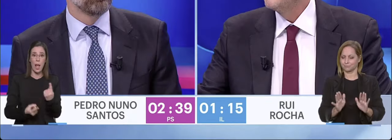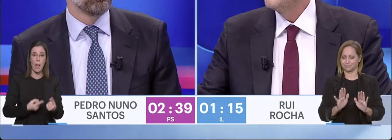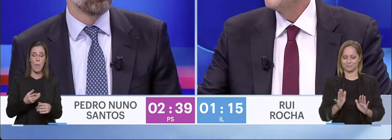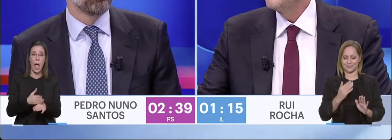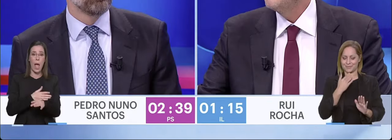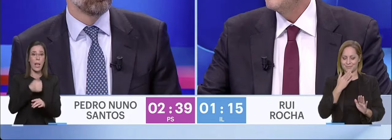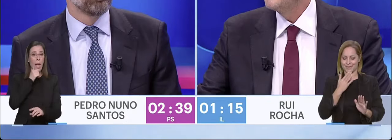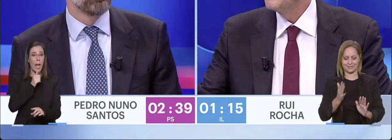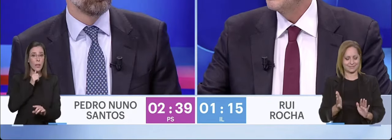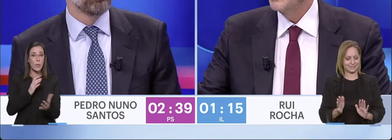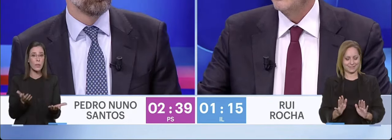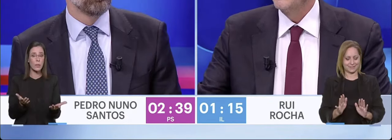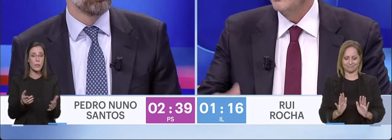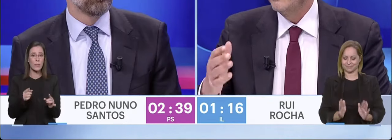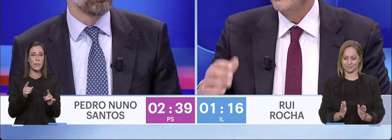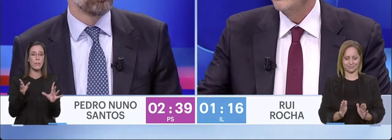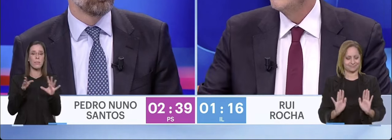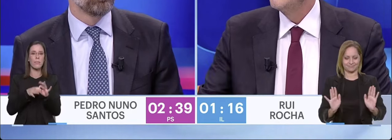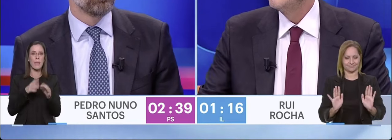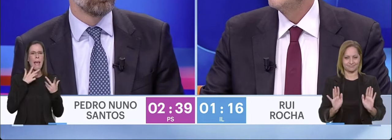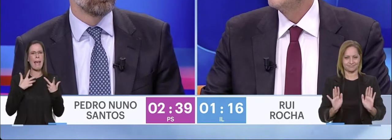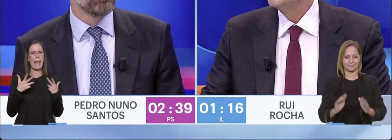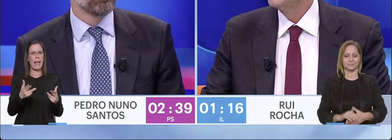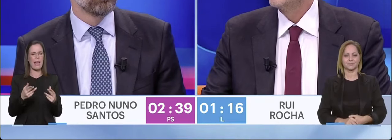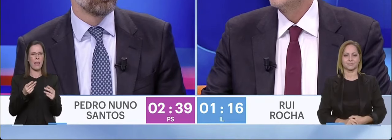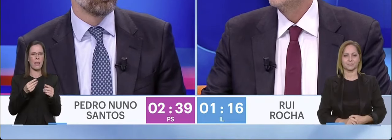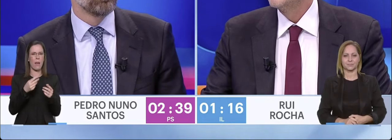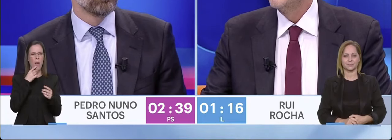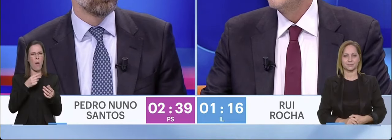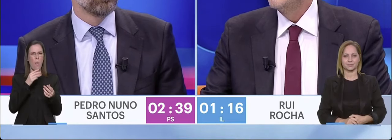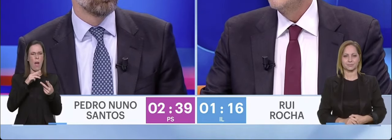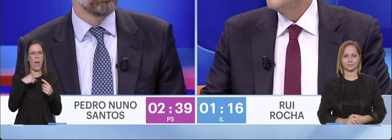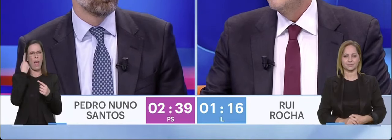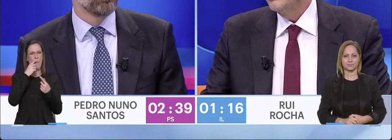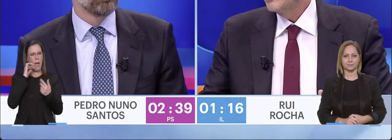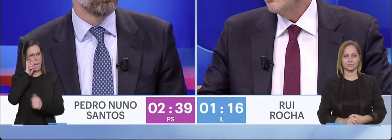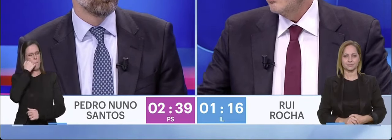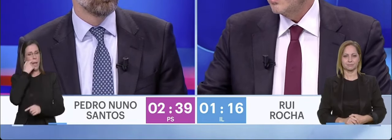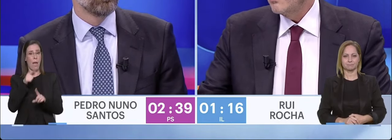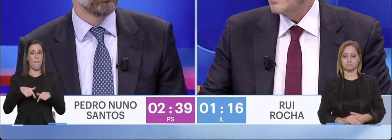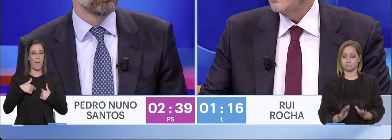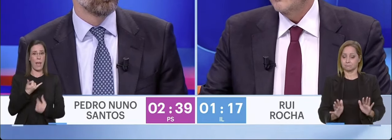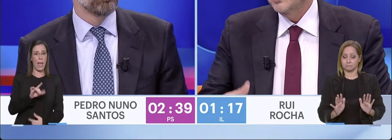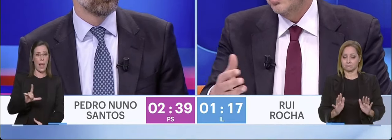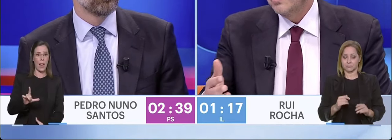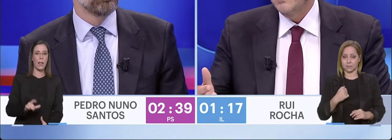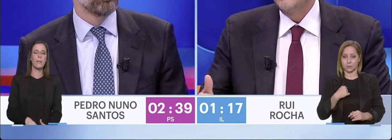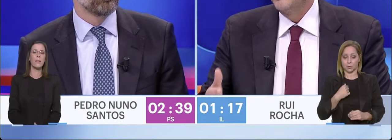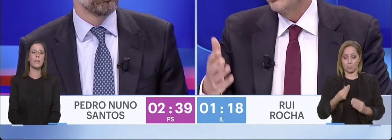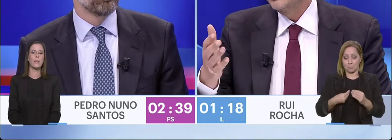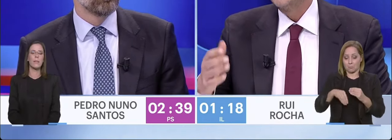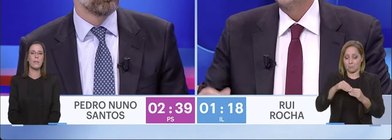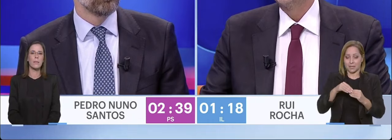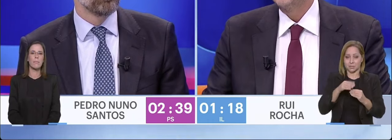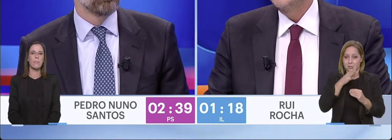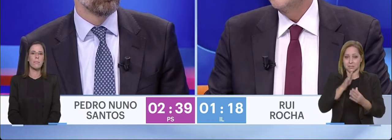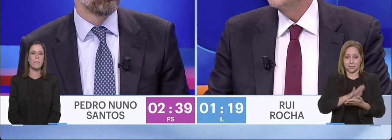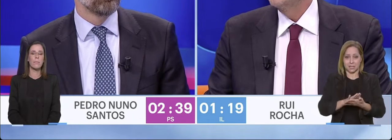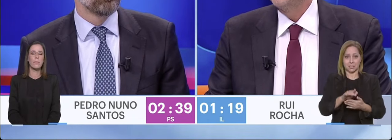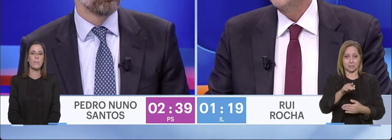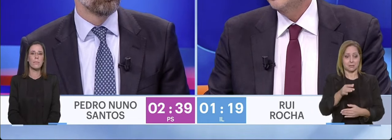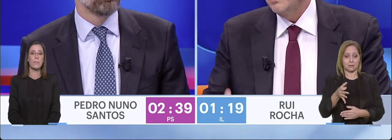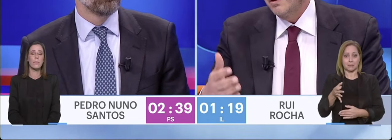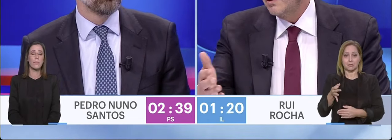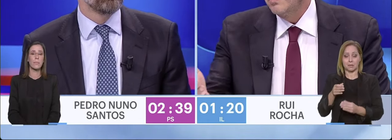falarmos da Açores OB não não v p sobre estas críticas insidiosas por parte da iniciativa Liberal não tenho não tenho nada a acrescentar o Pedro sant nos fez a